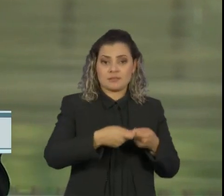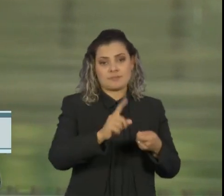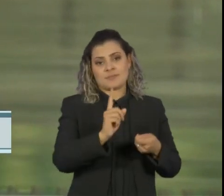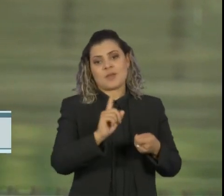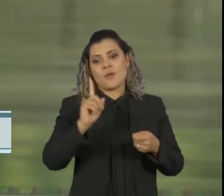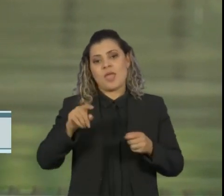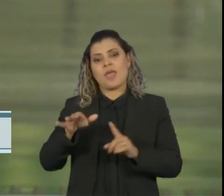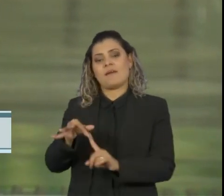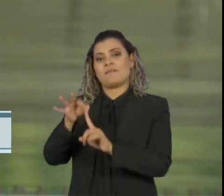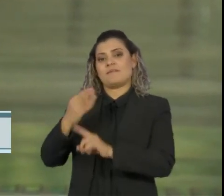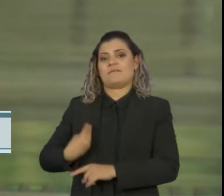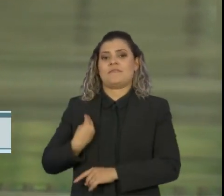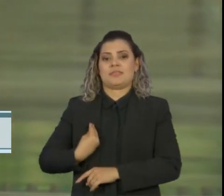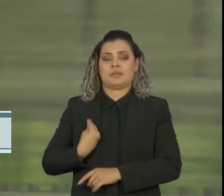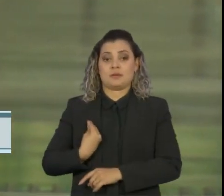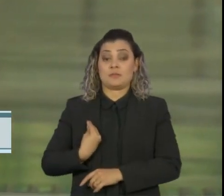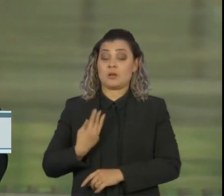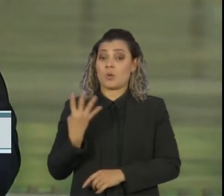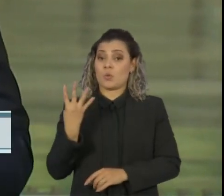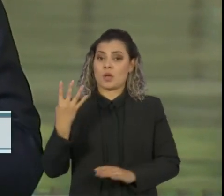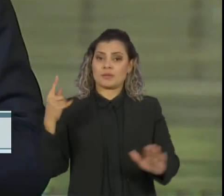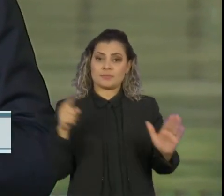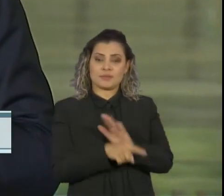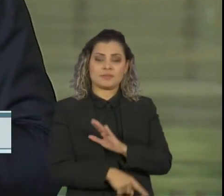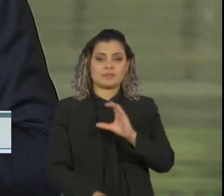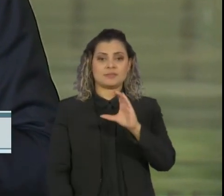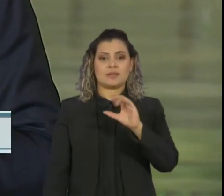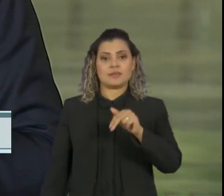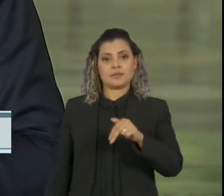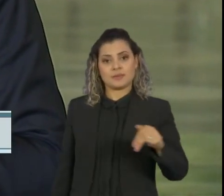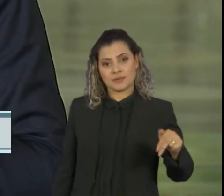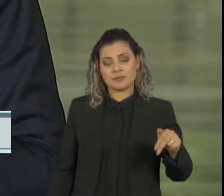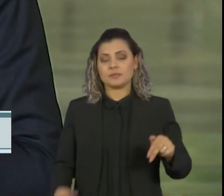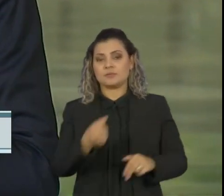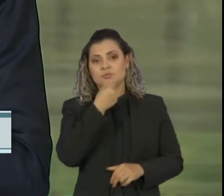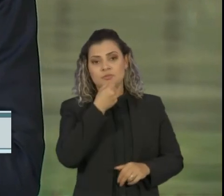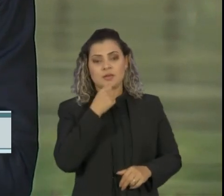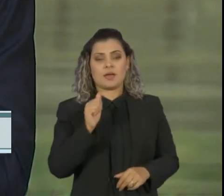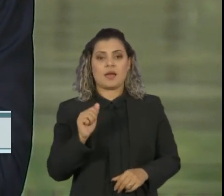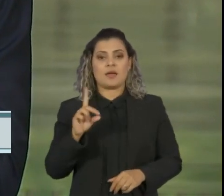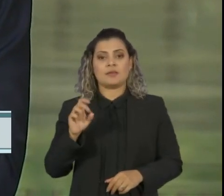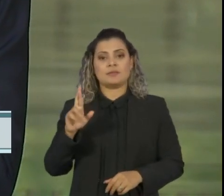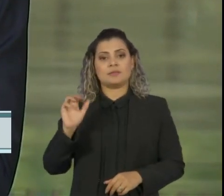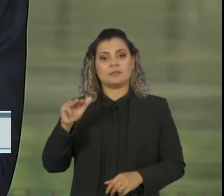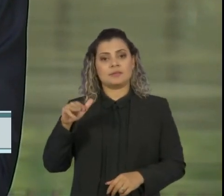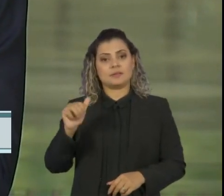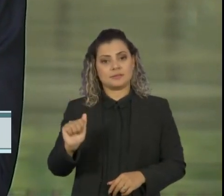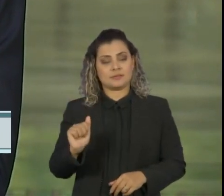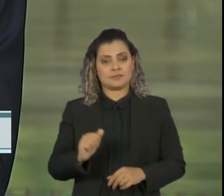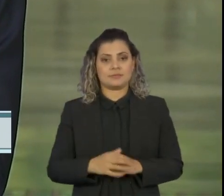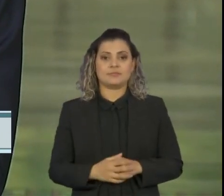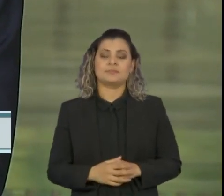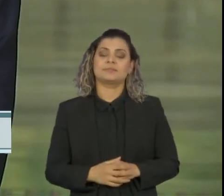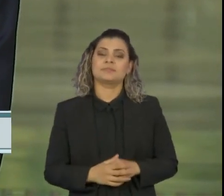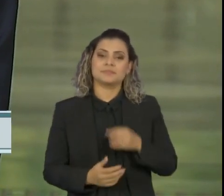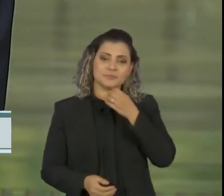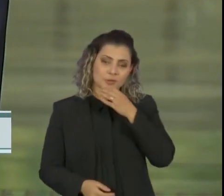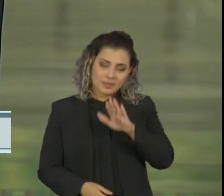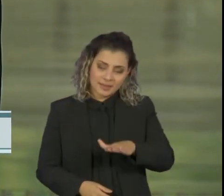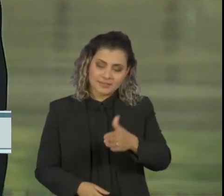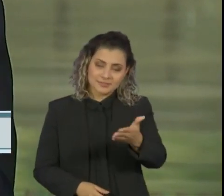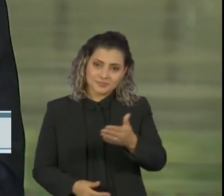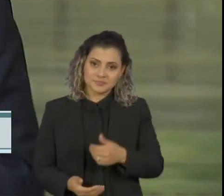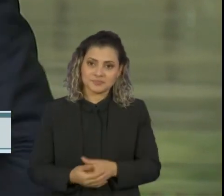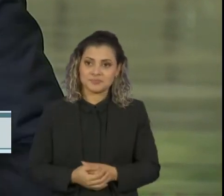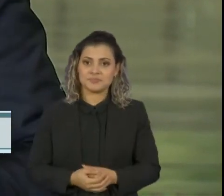vamos agora à quarta pergunta, é da CNN, jornalista Adriana De Luca. Adriana, boa tarde. Sua pergunta, por